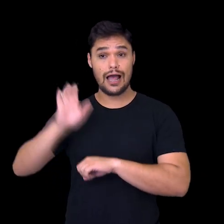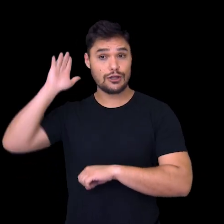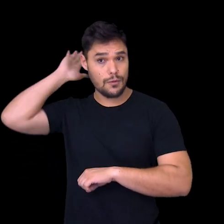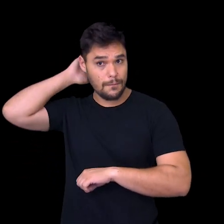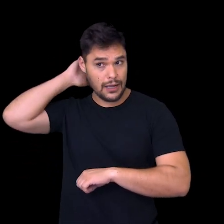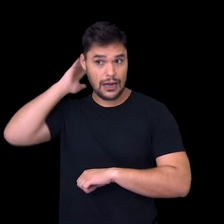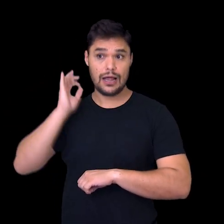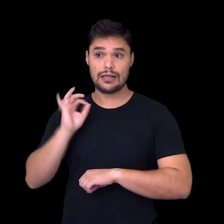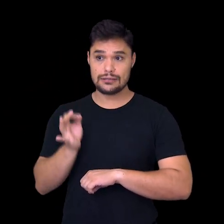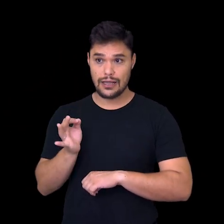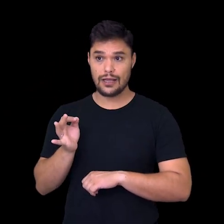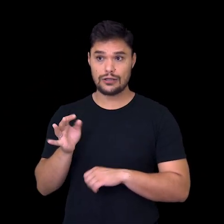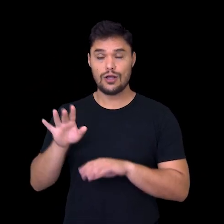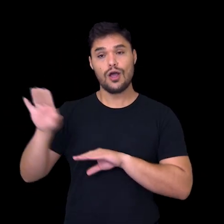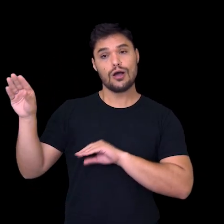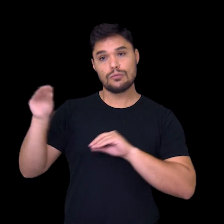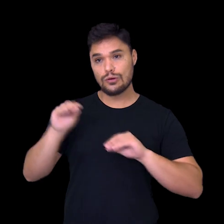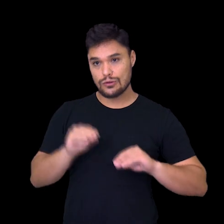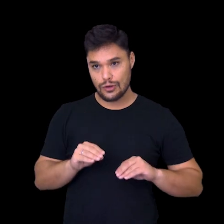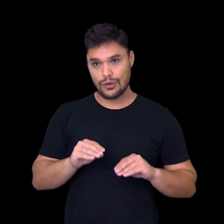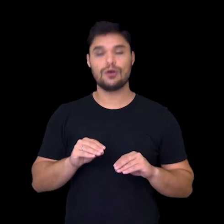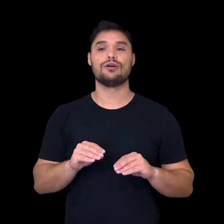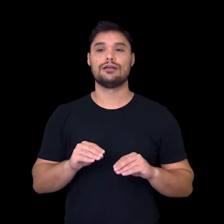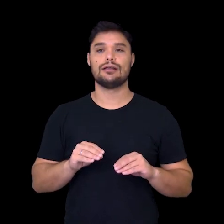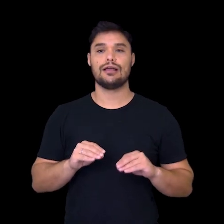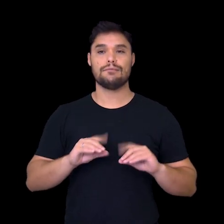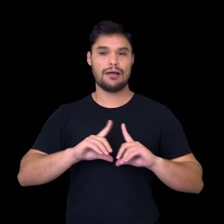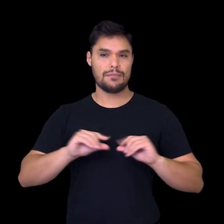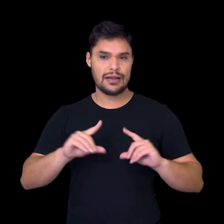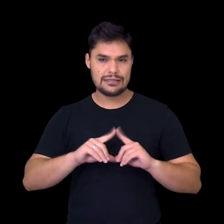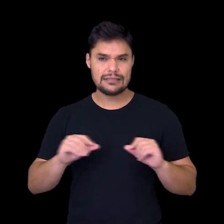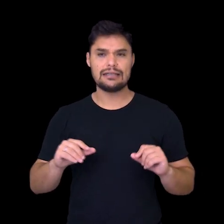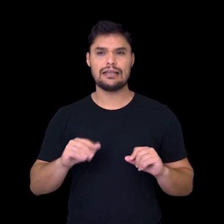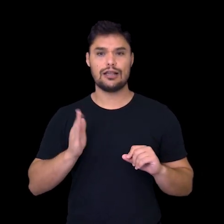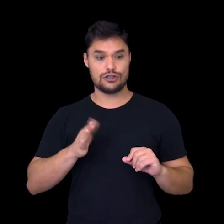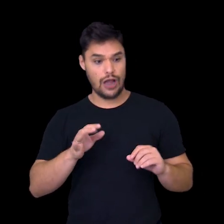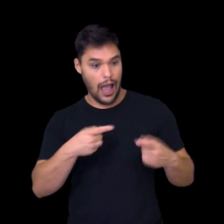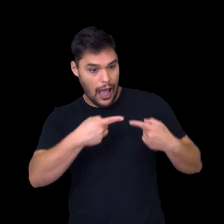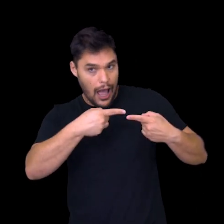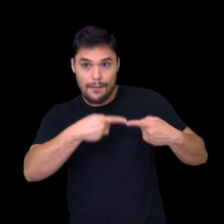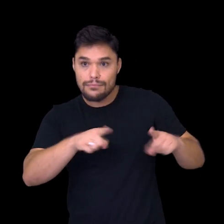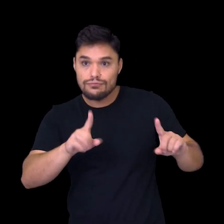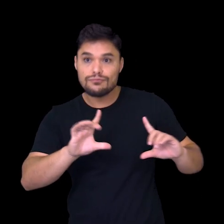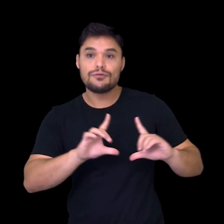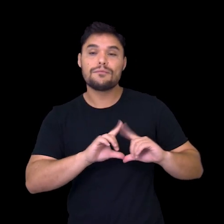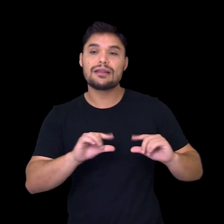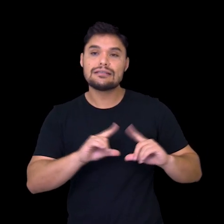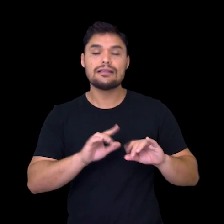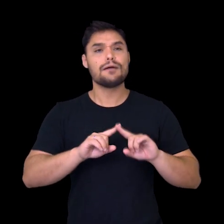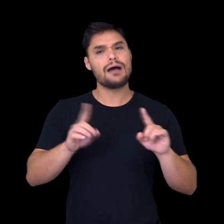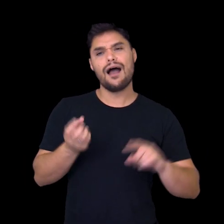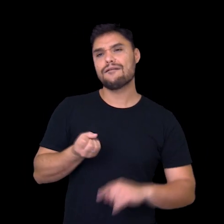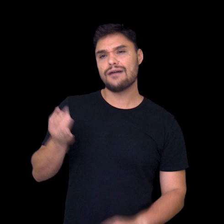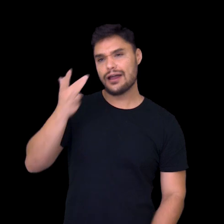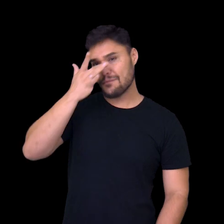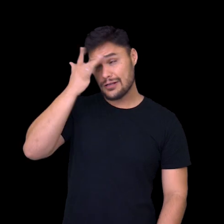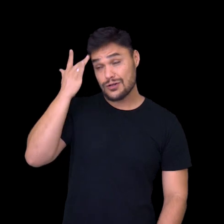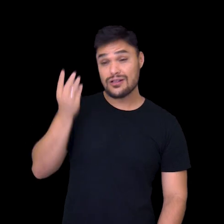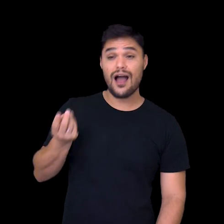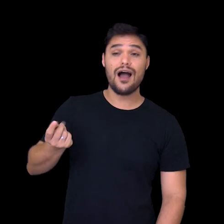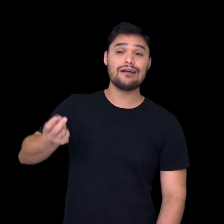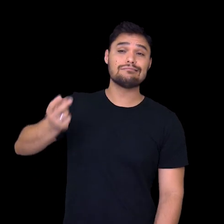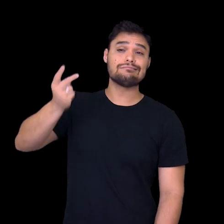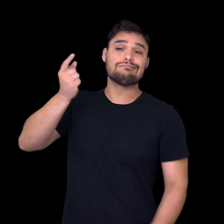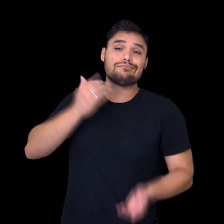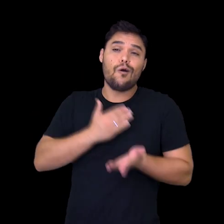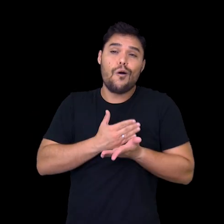do Pará, não é isso? Você acabou vindo para cá, você é um dos migrantes que vieram compor, já com Brasília inaugurada. Mas veio muita gente para cá